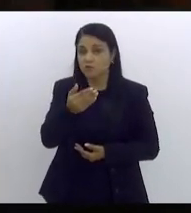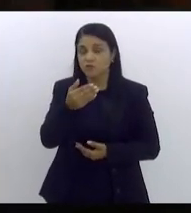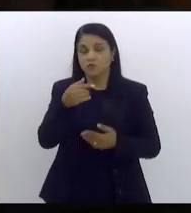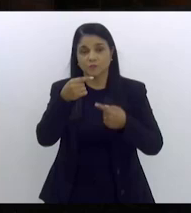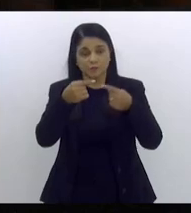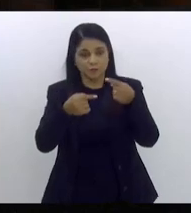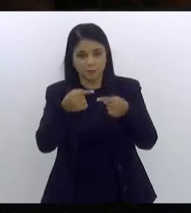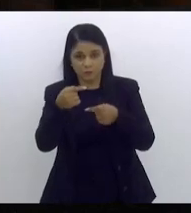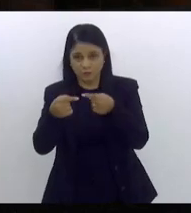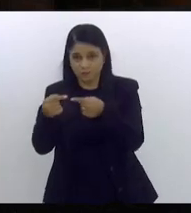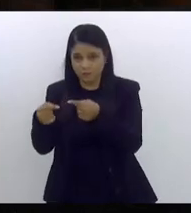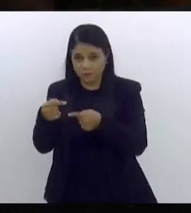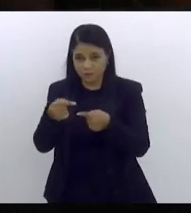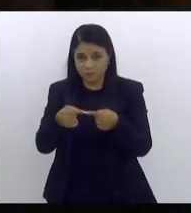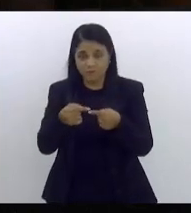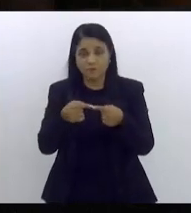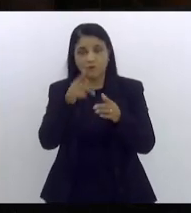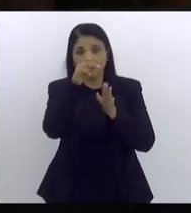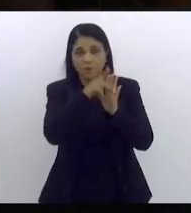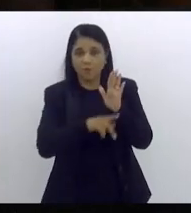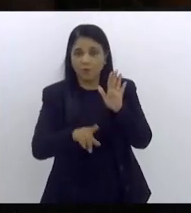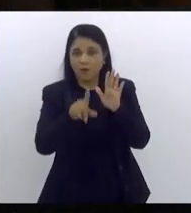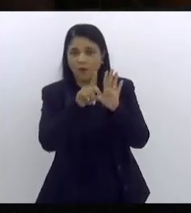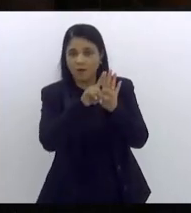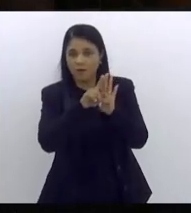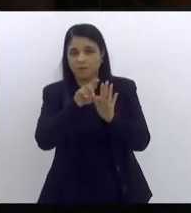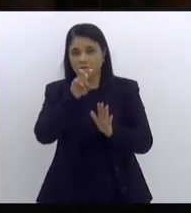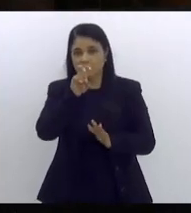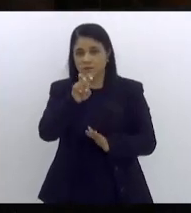discutir o projeto de lei